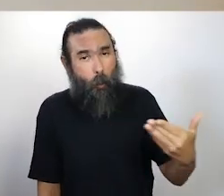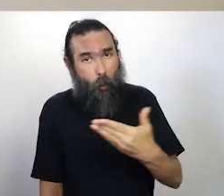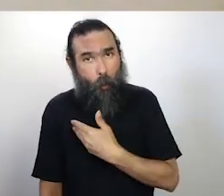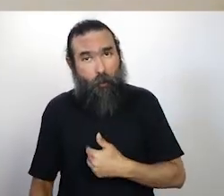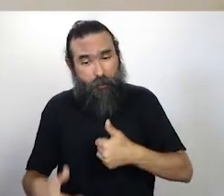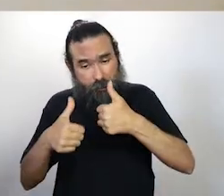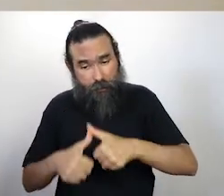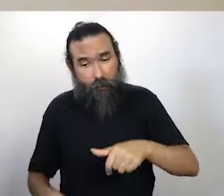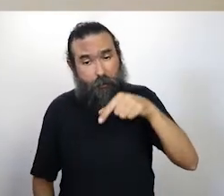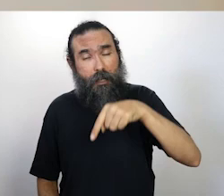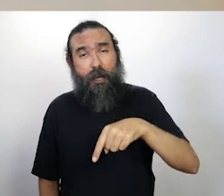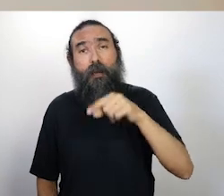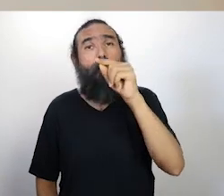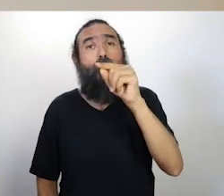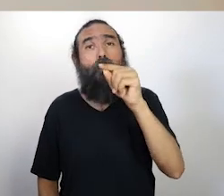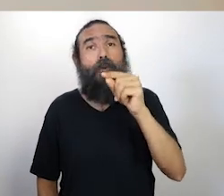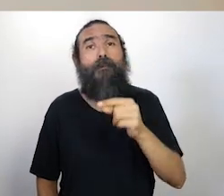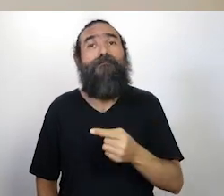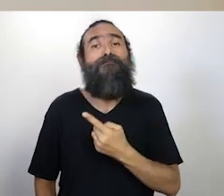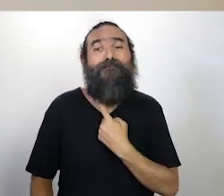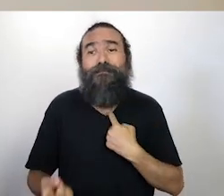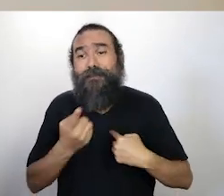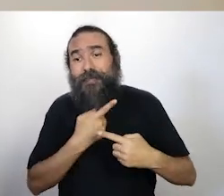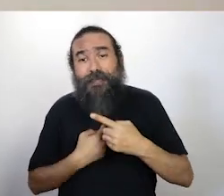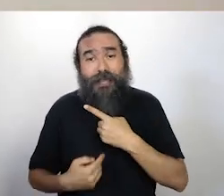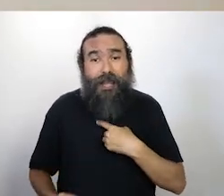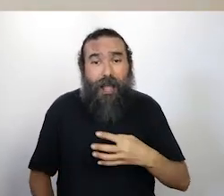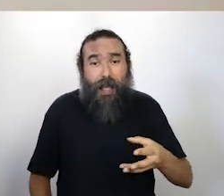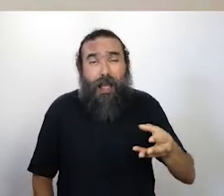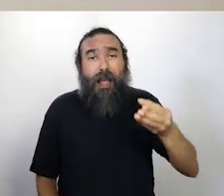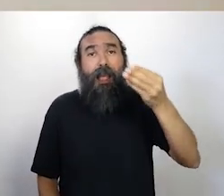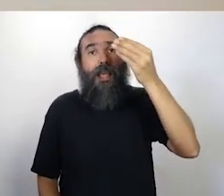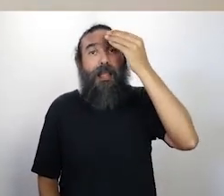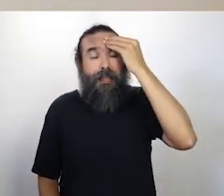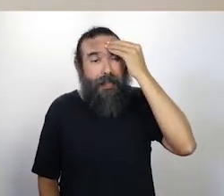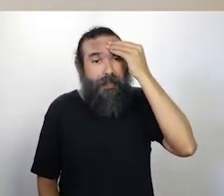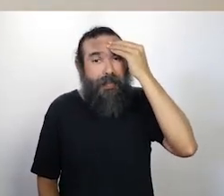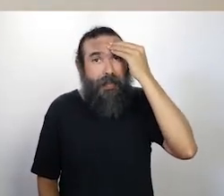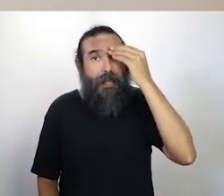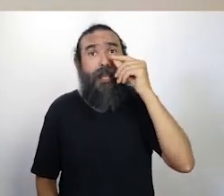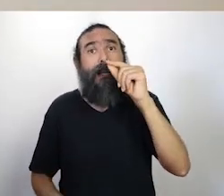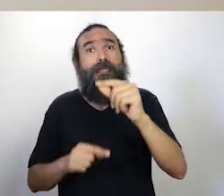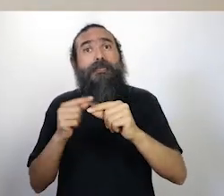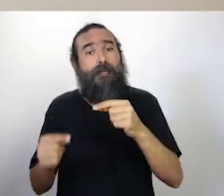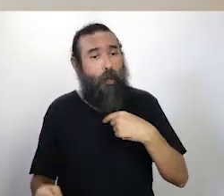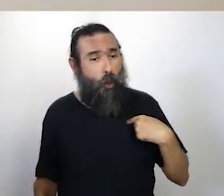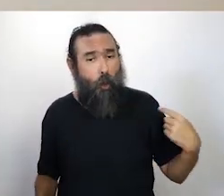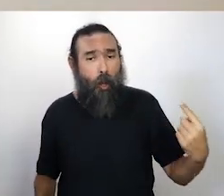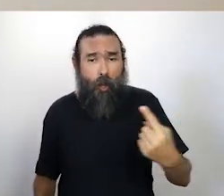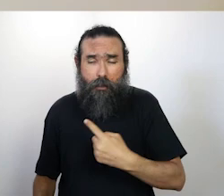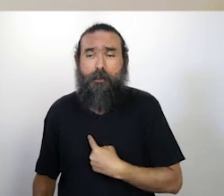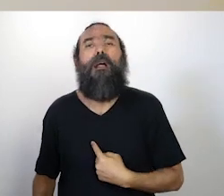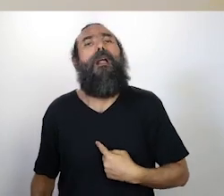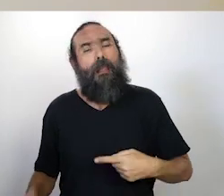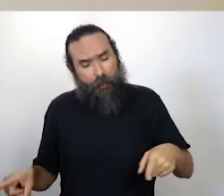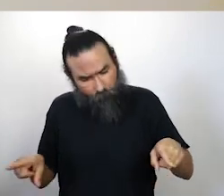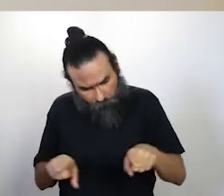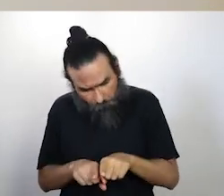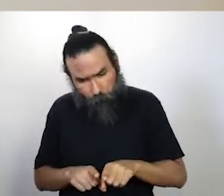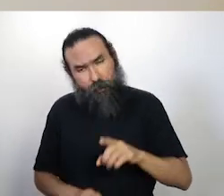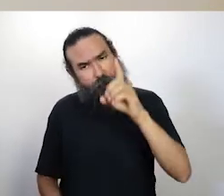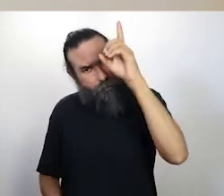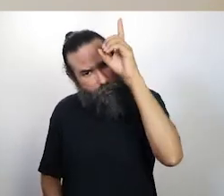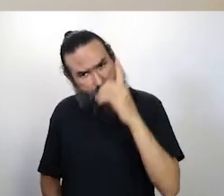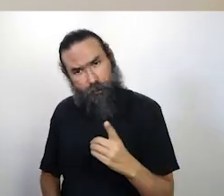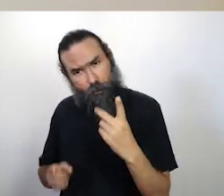que a gente está aqui, né, para entender que não temos nenhum direito a menos, porque tudo que